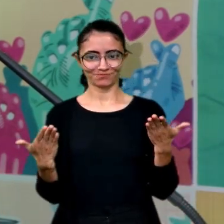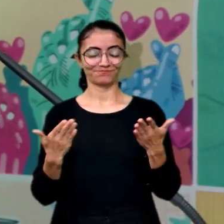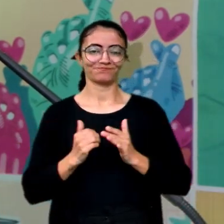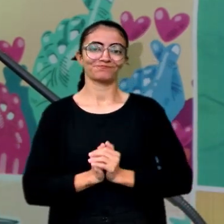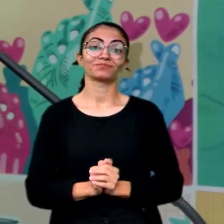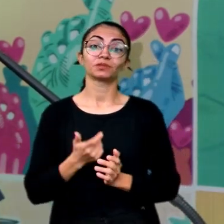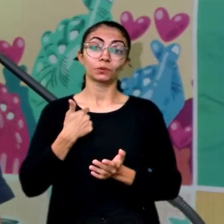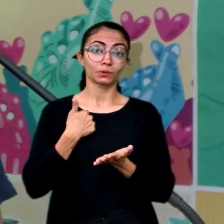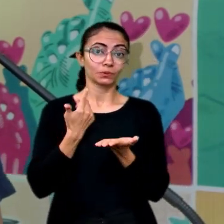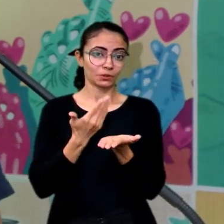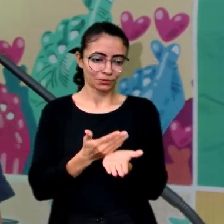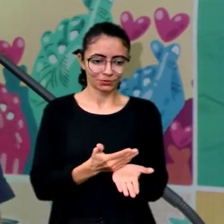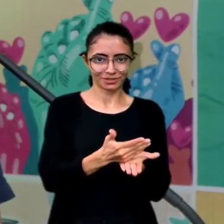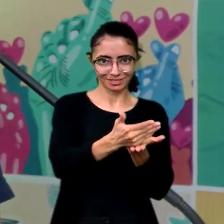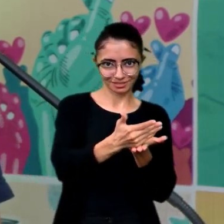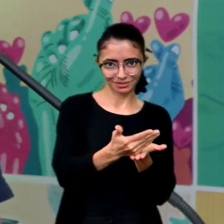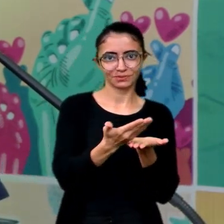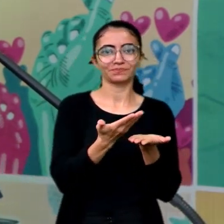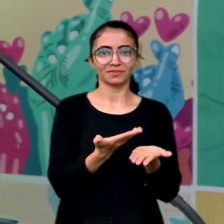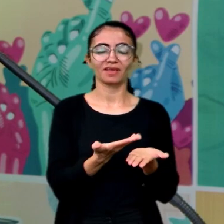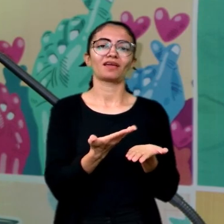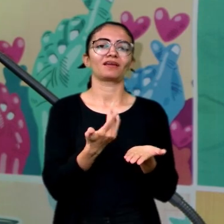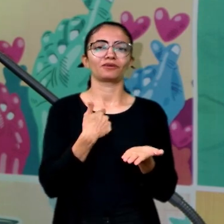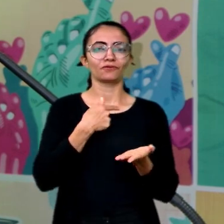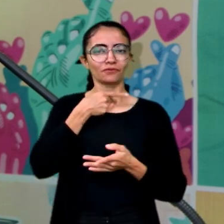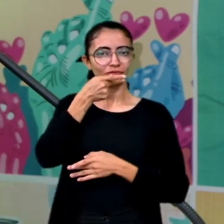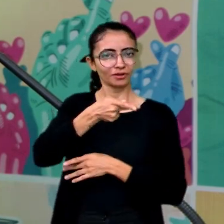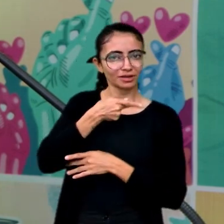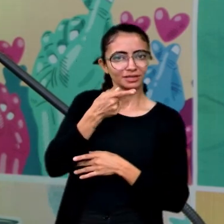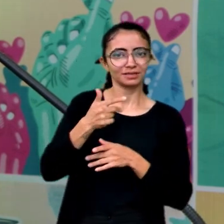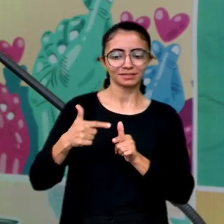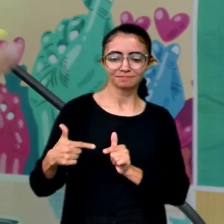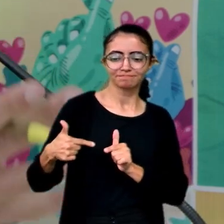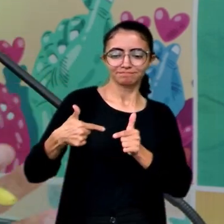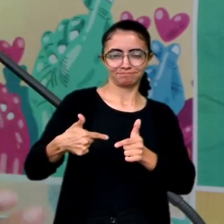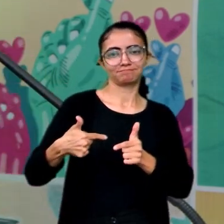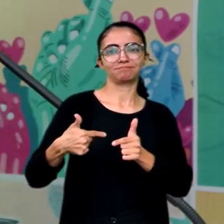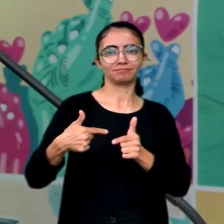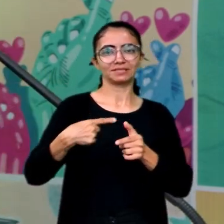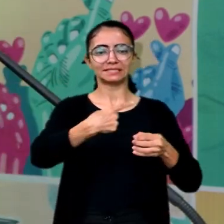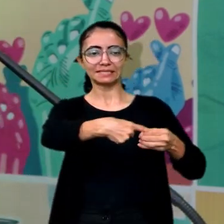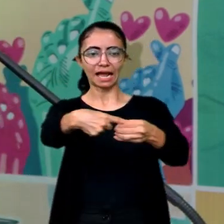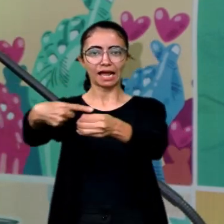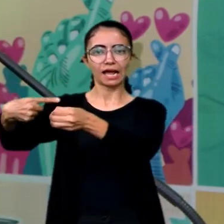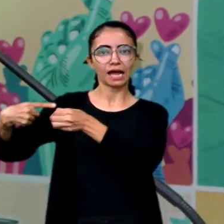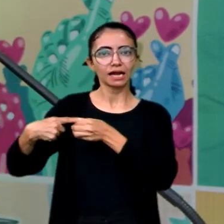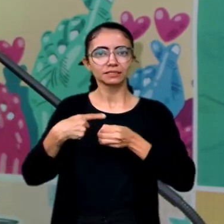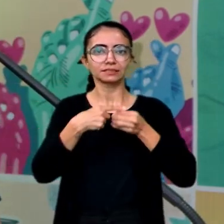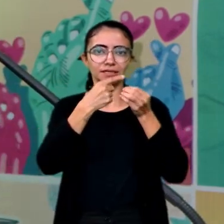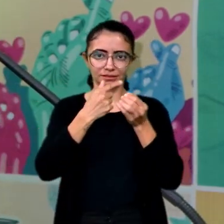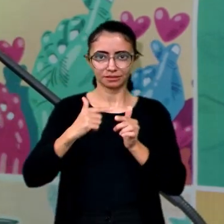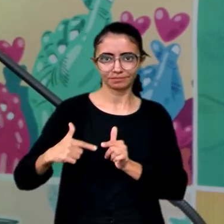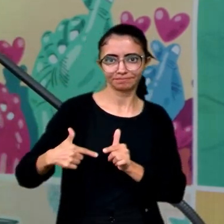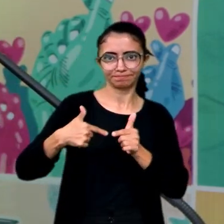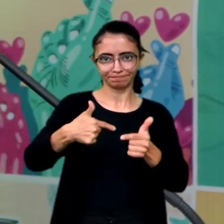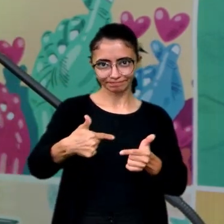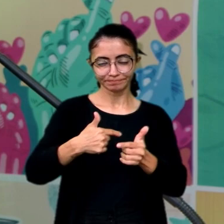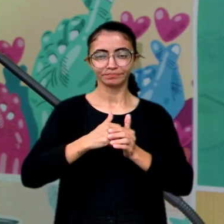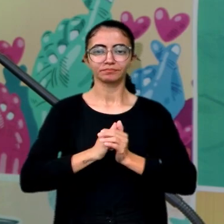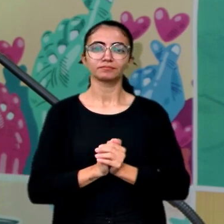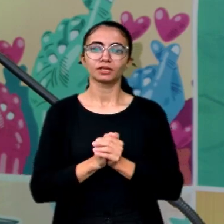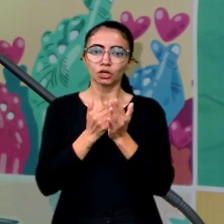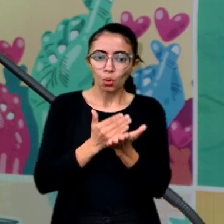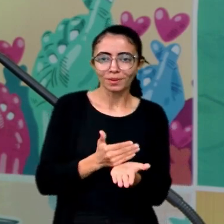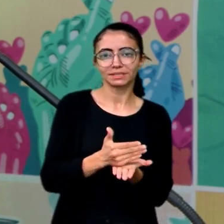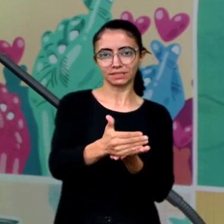eu fui falando já sobre essa iniciativa dessas cidades, né, algumas outras cidades também, mas acabei destacando essas,